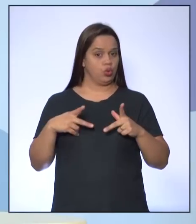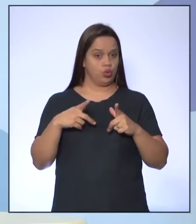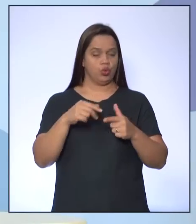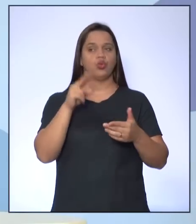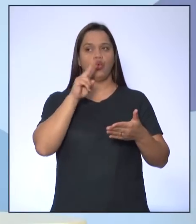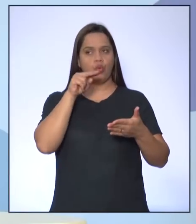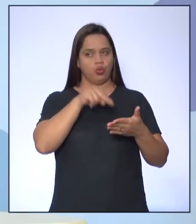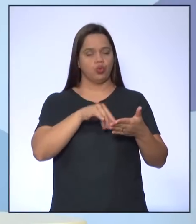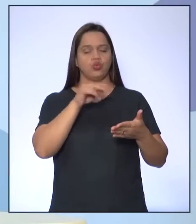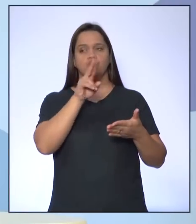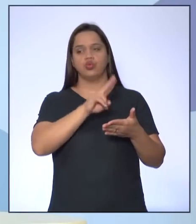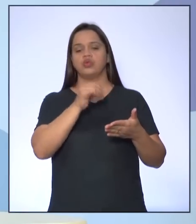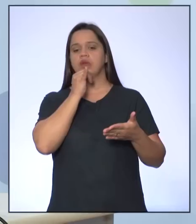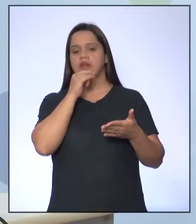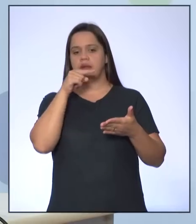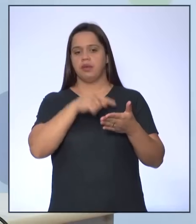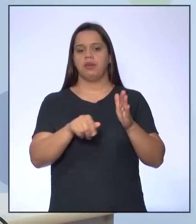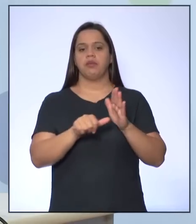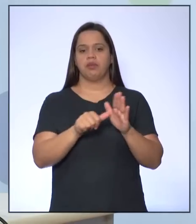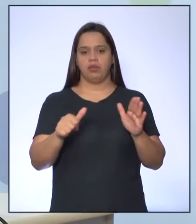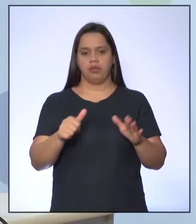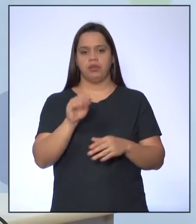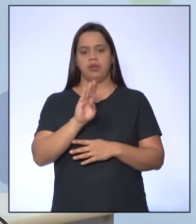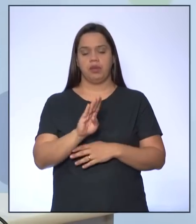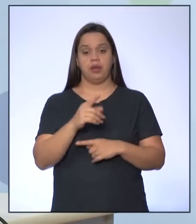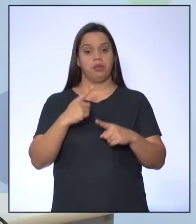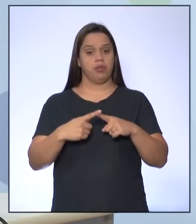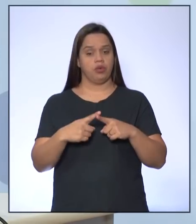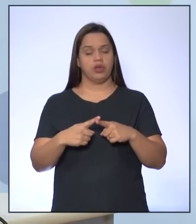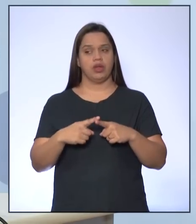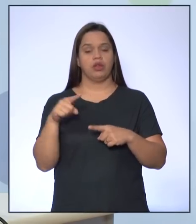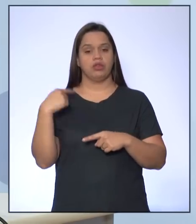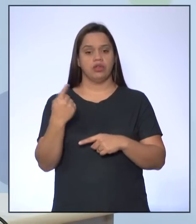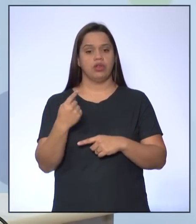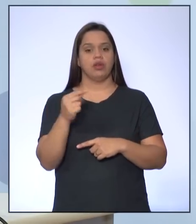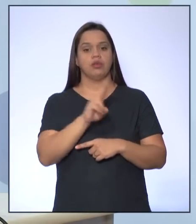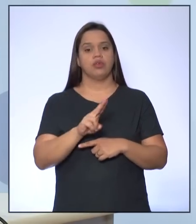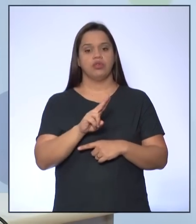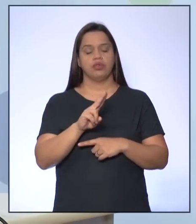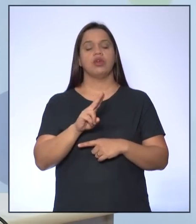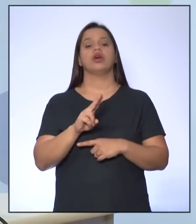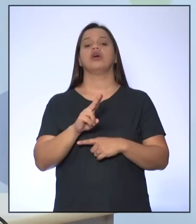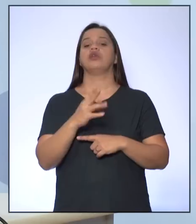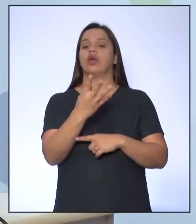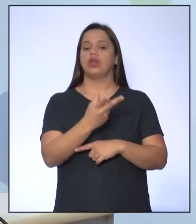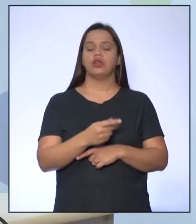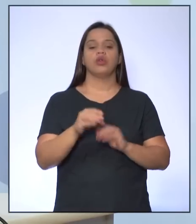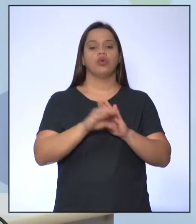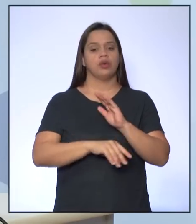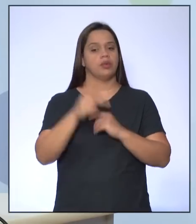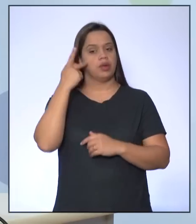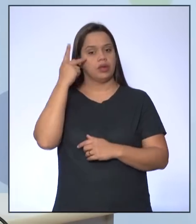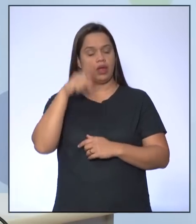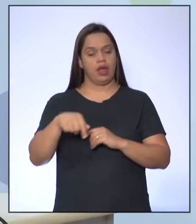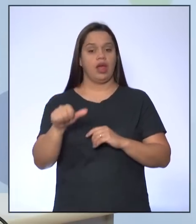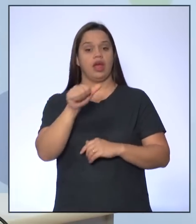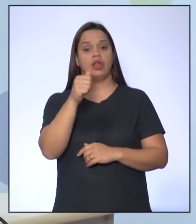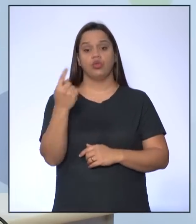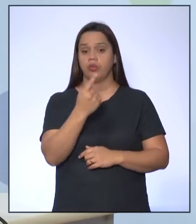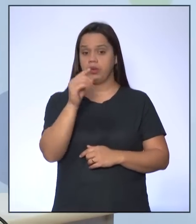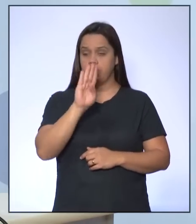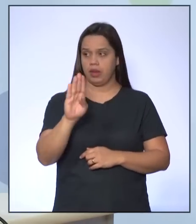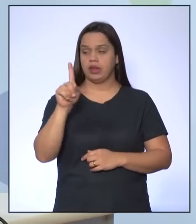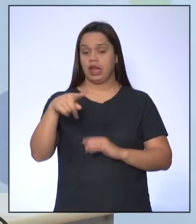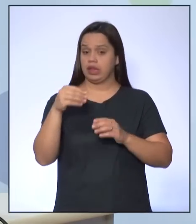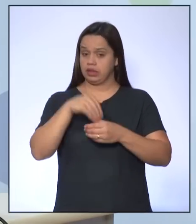do primeiro bimestre. Muito legal, porque a gente está utilizando as habilidades do currículo paulista do primeiro bimestre, que são abordadas no caderno do